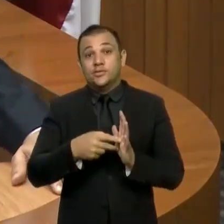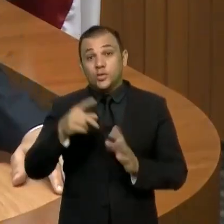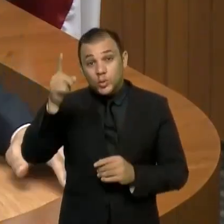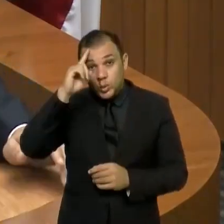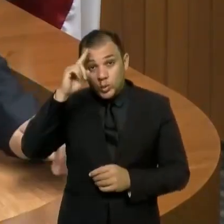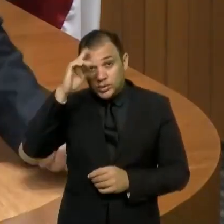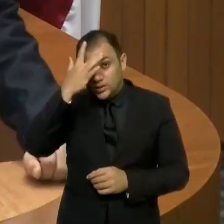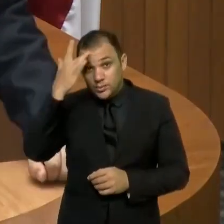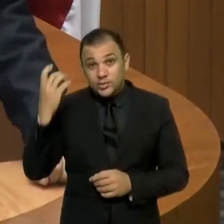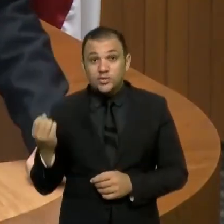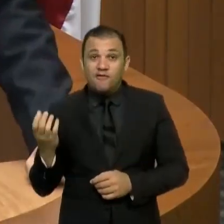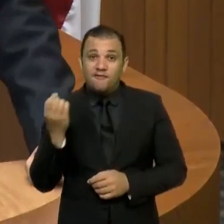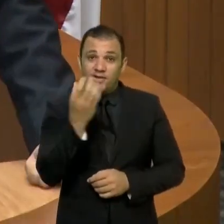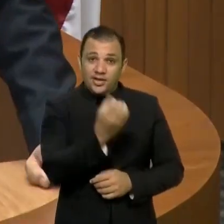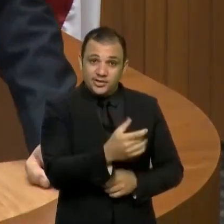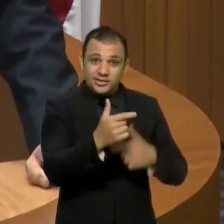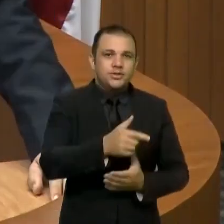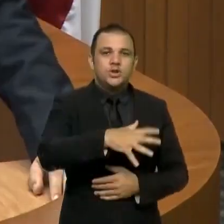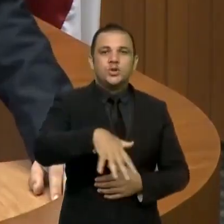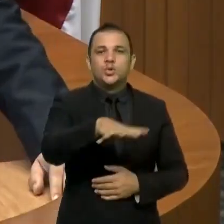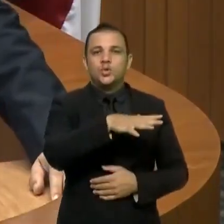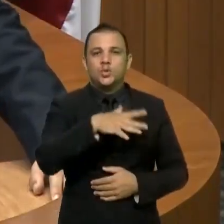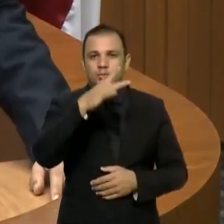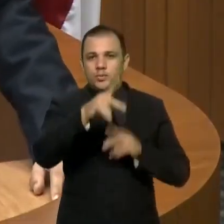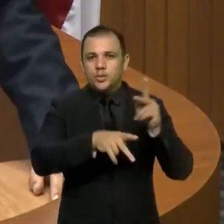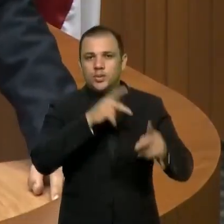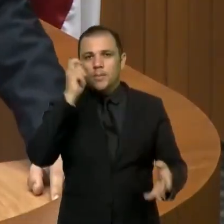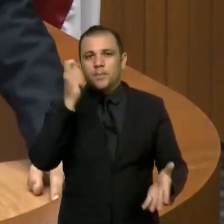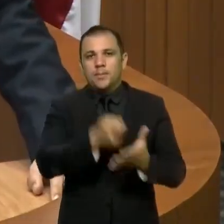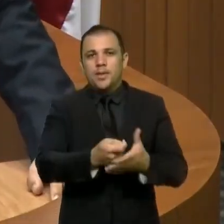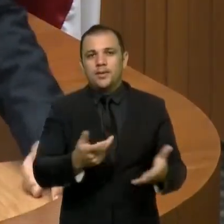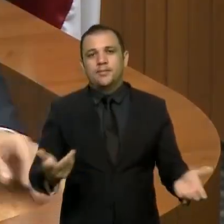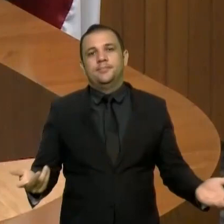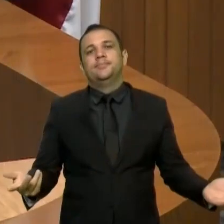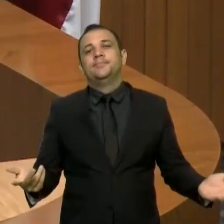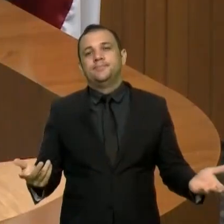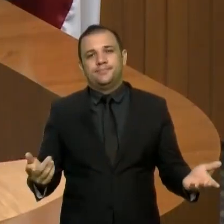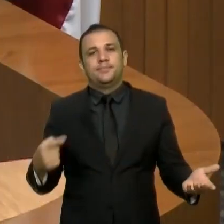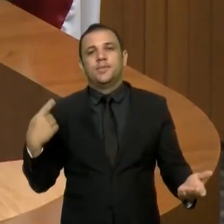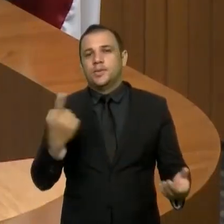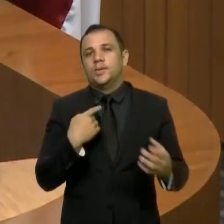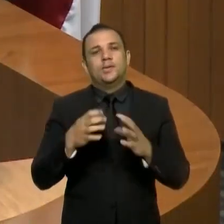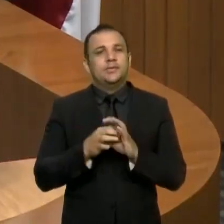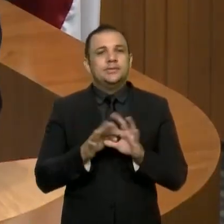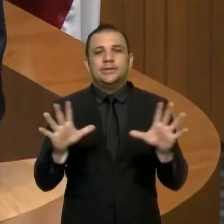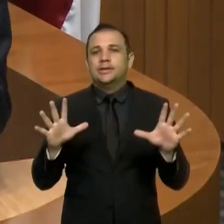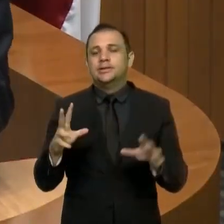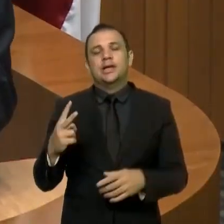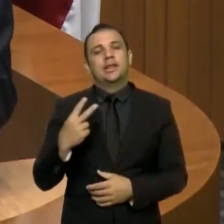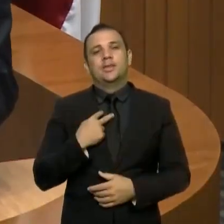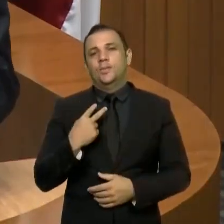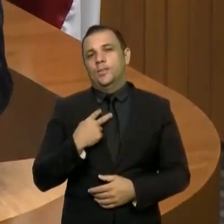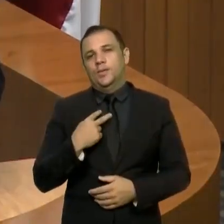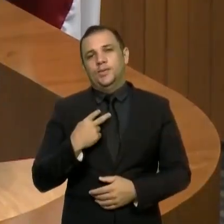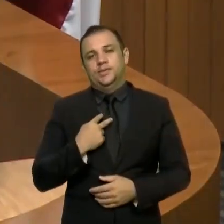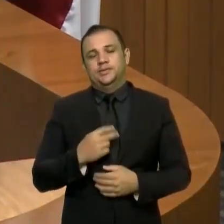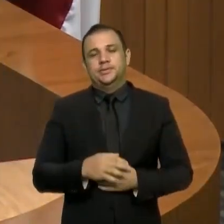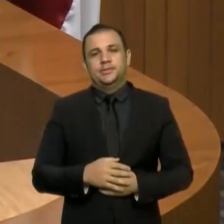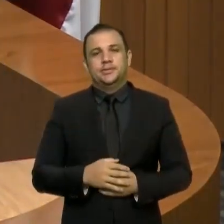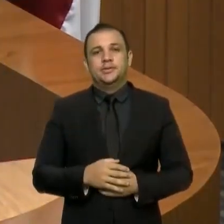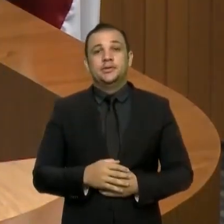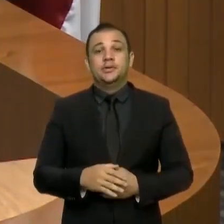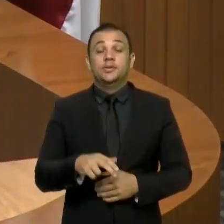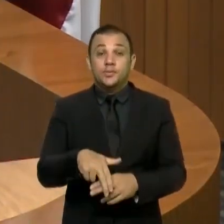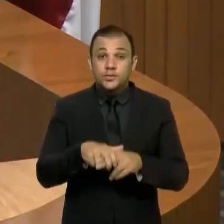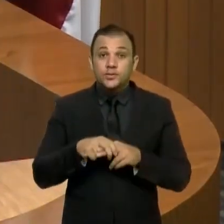dia para se deslocar de sua casa para o seu trabalho. A gente não pode permitir que isso aconteça. E eu quero pedir aqui mais uma vez